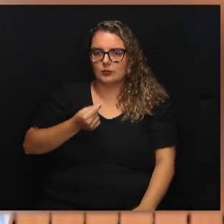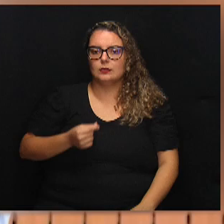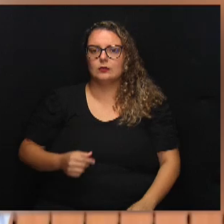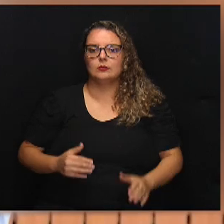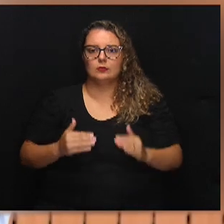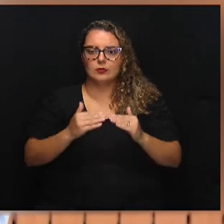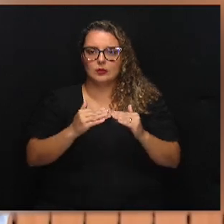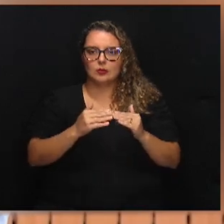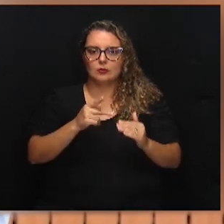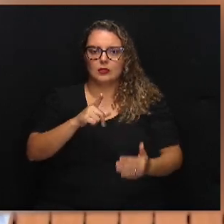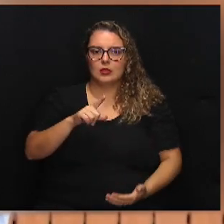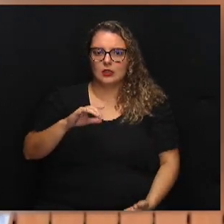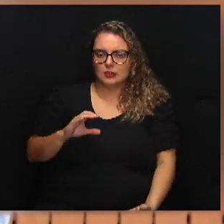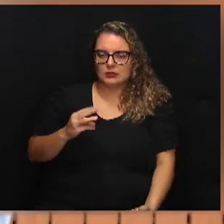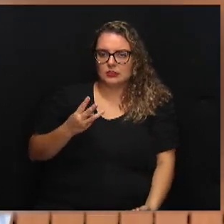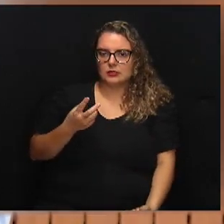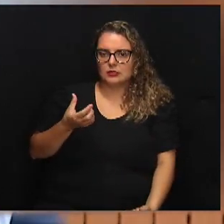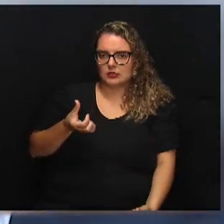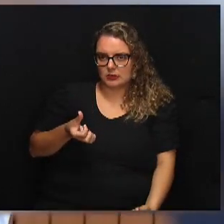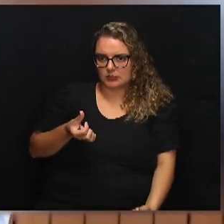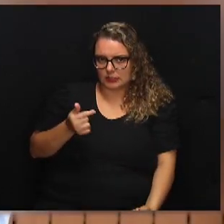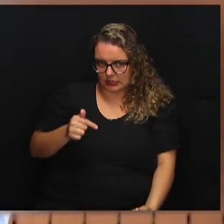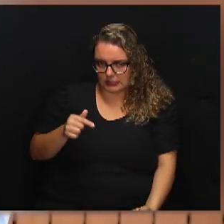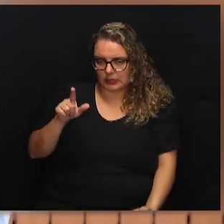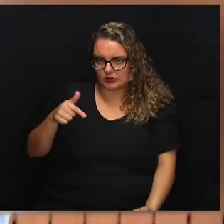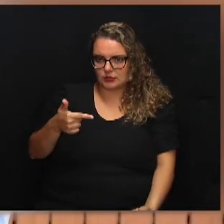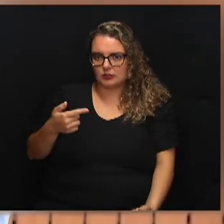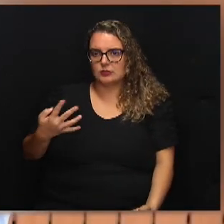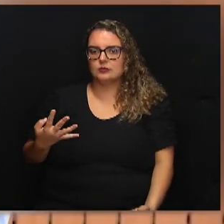PLC 37 de 2024, processo